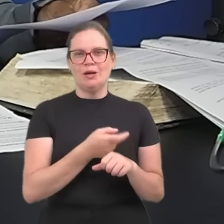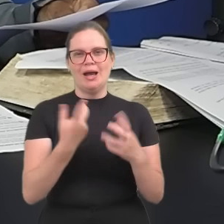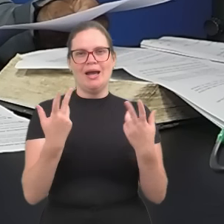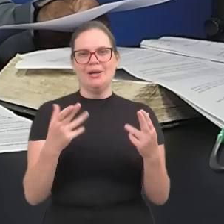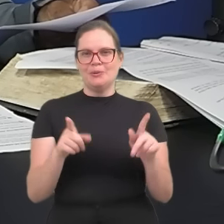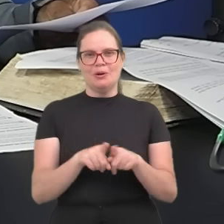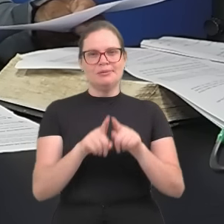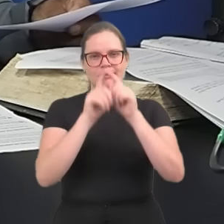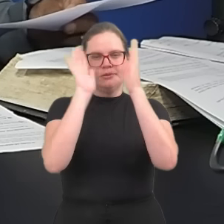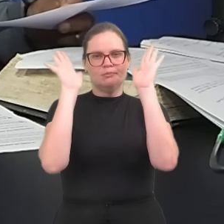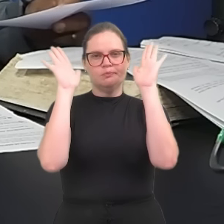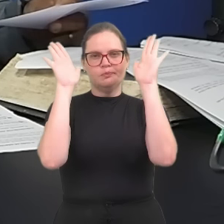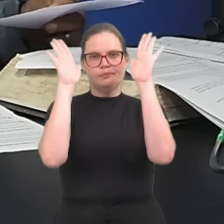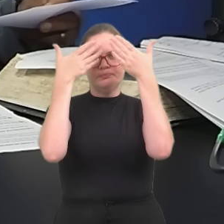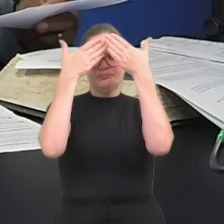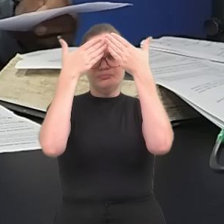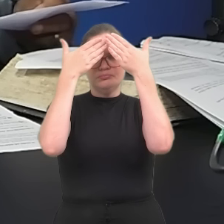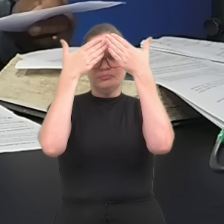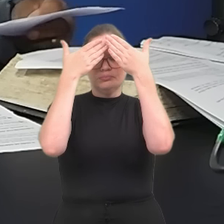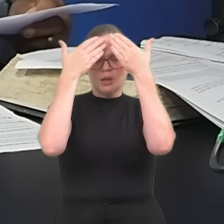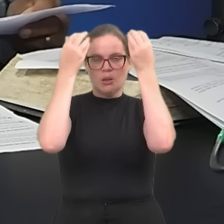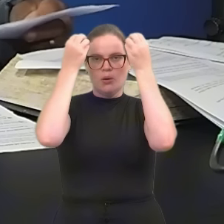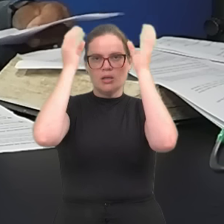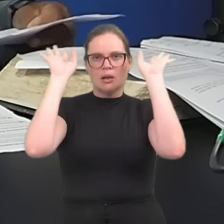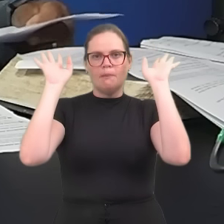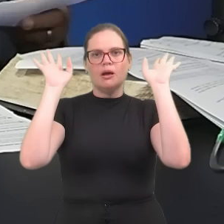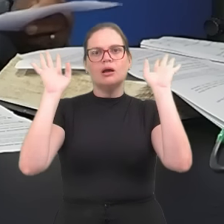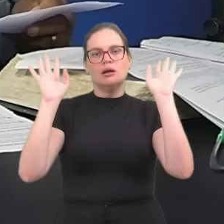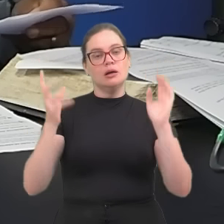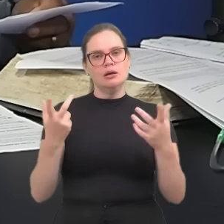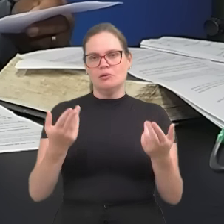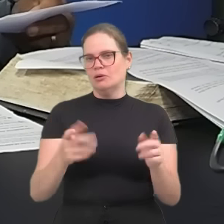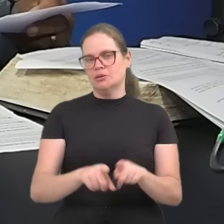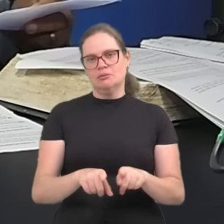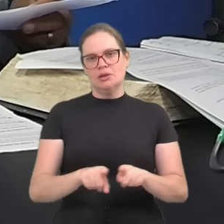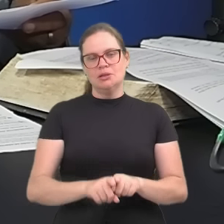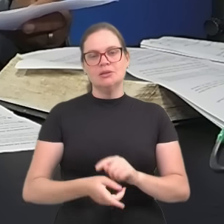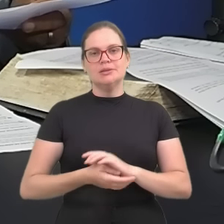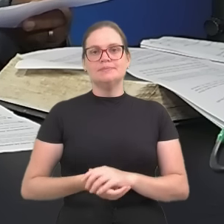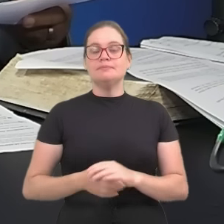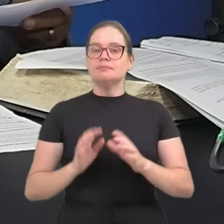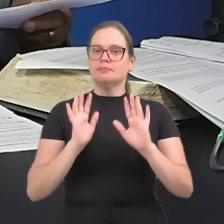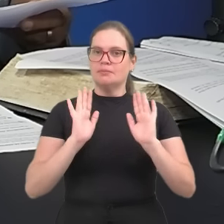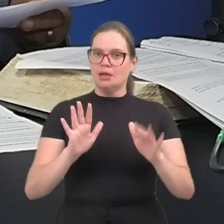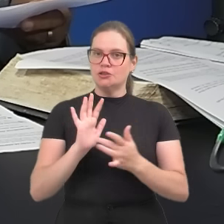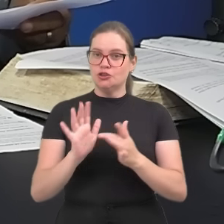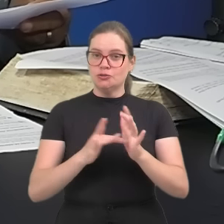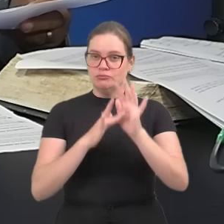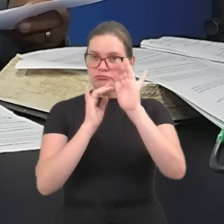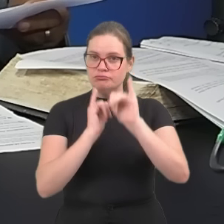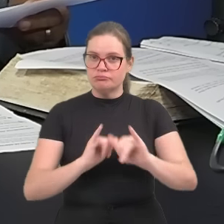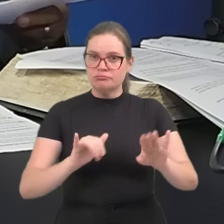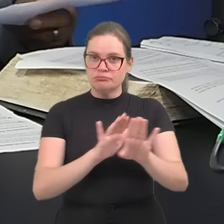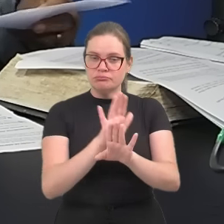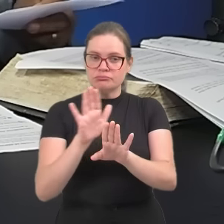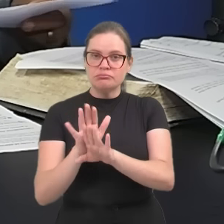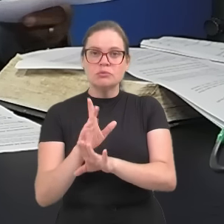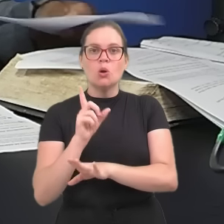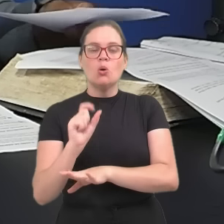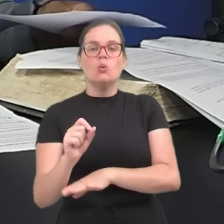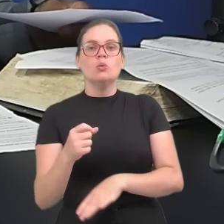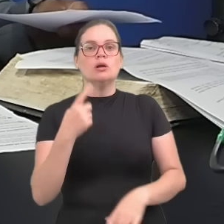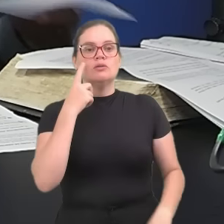fecham, né? E Jesus falou bem claro para eles que ele veio para aqueles que não